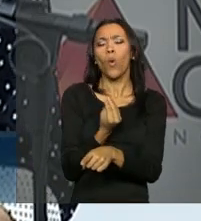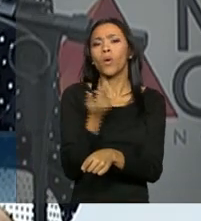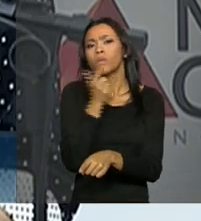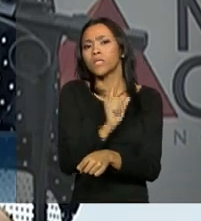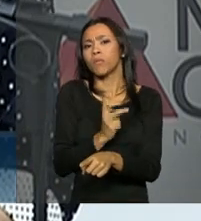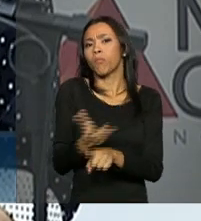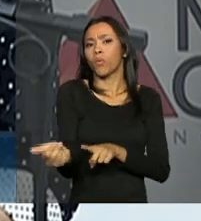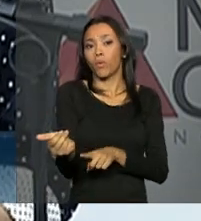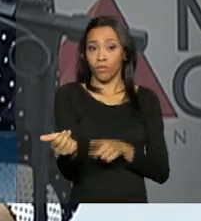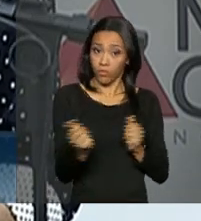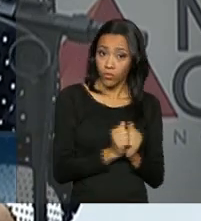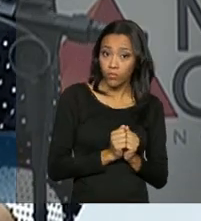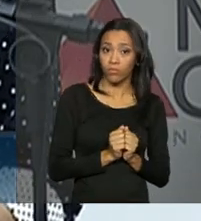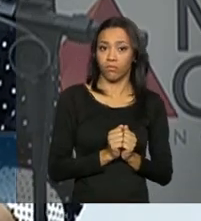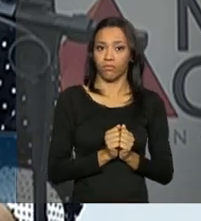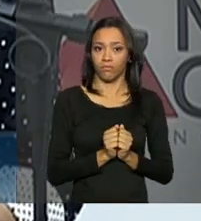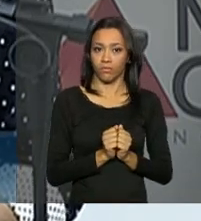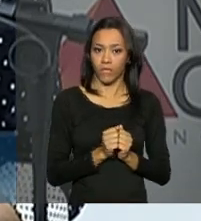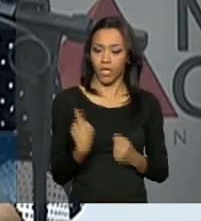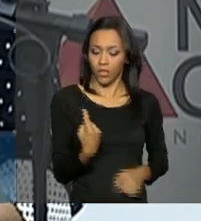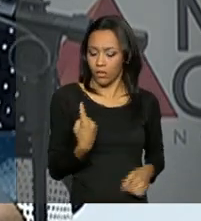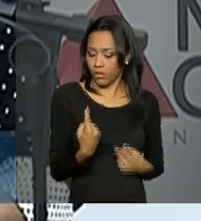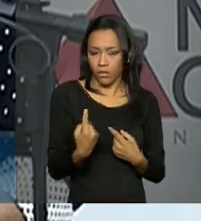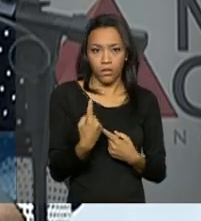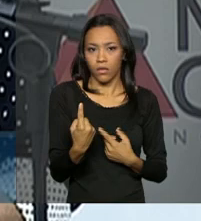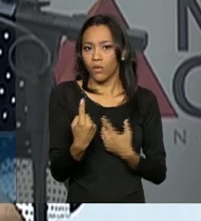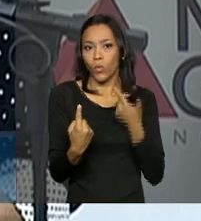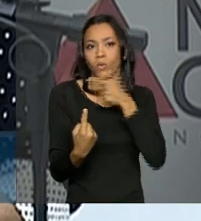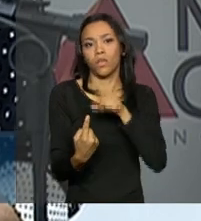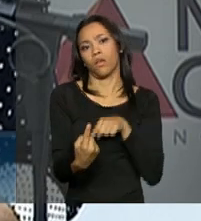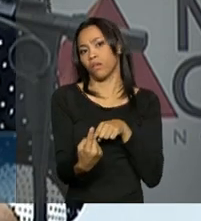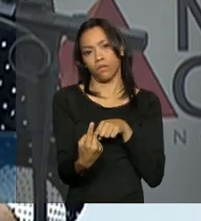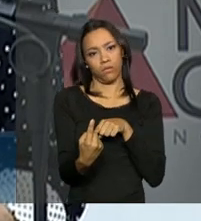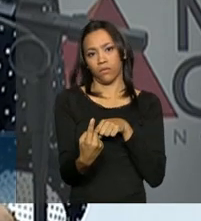unidos. Alguém já disse, esse alguém foi